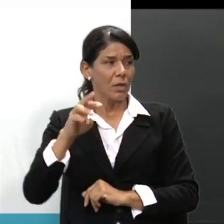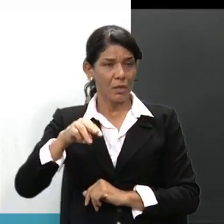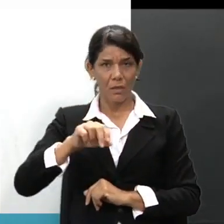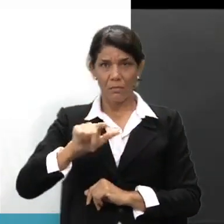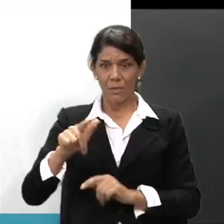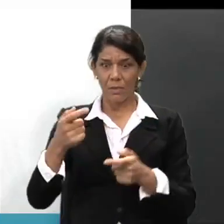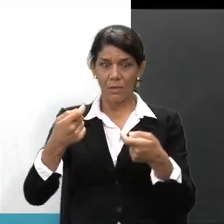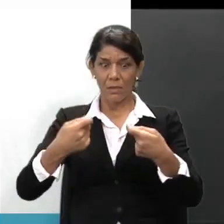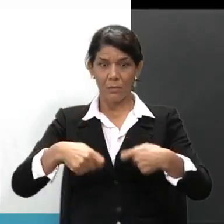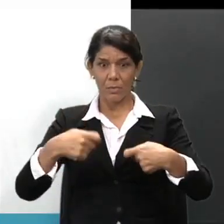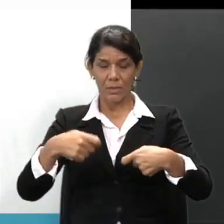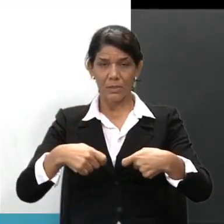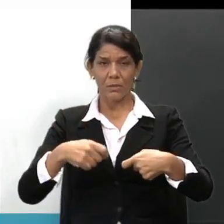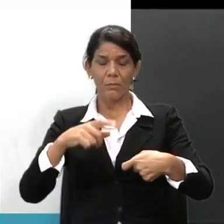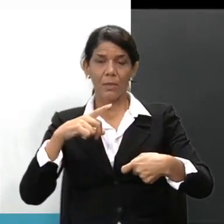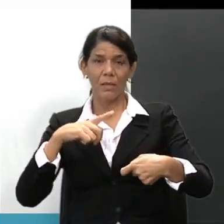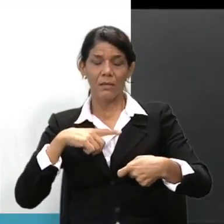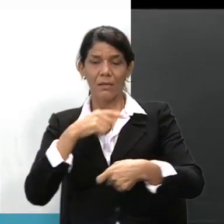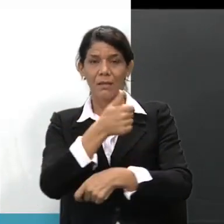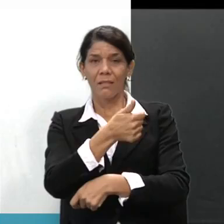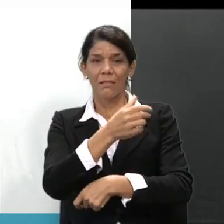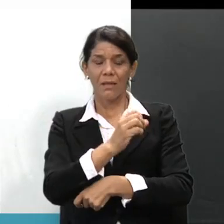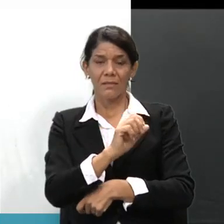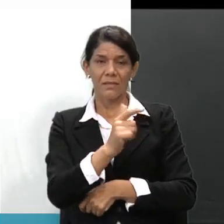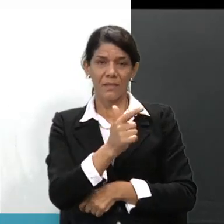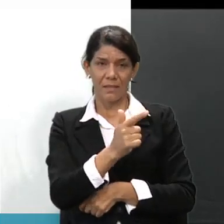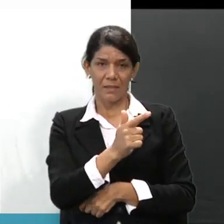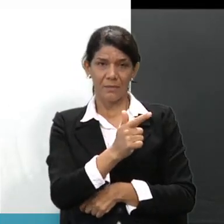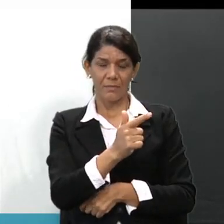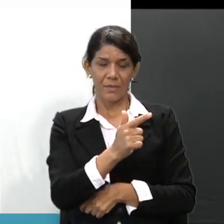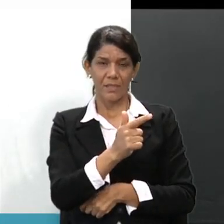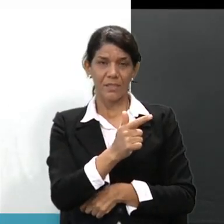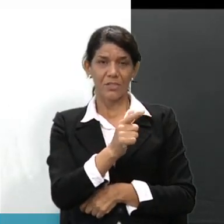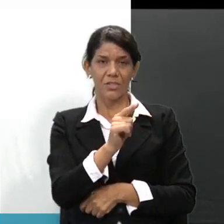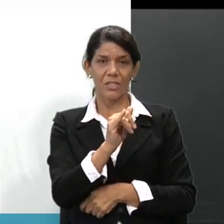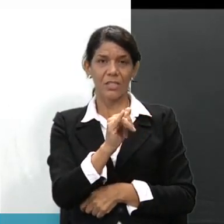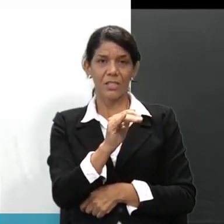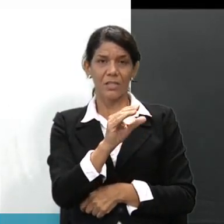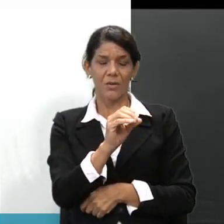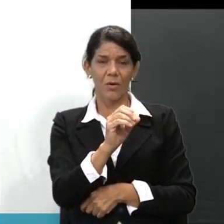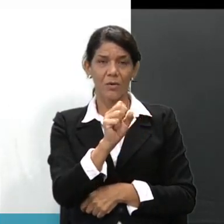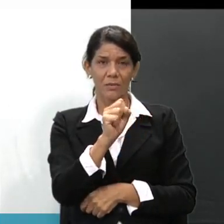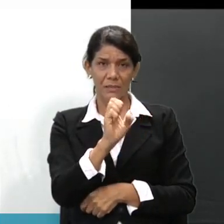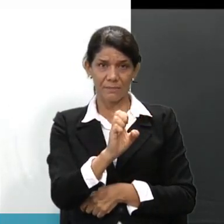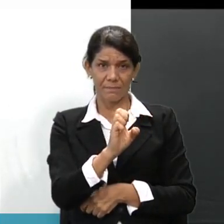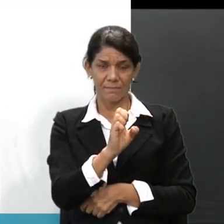ml eu preciso para ter 10 gramas de glicose